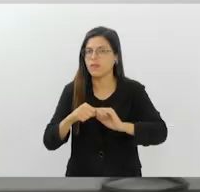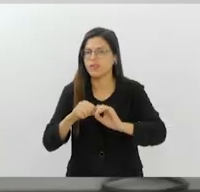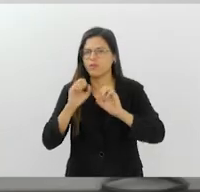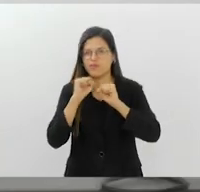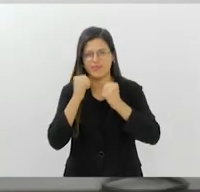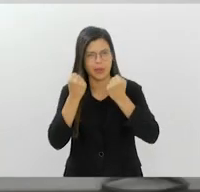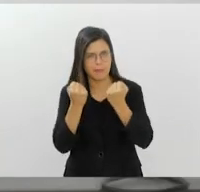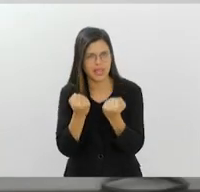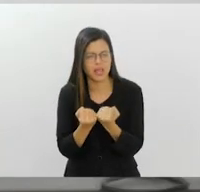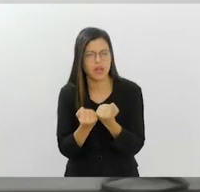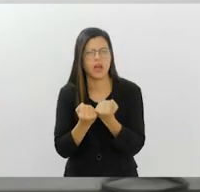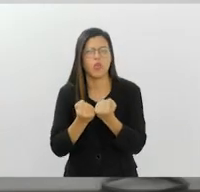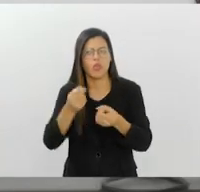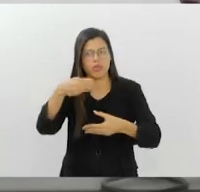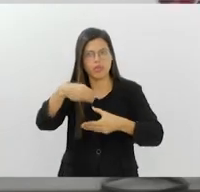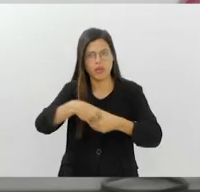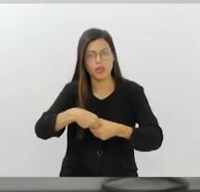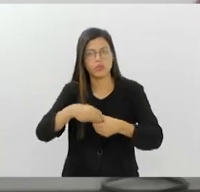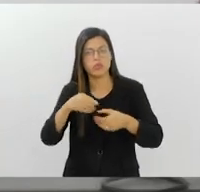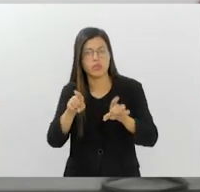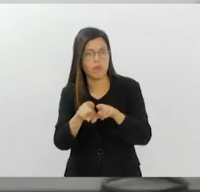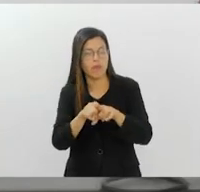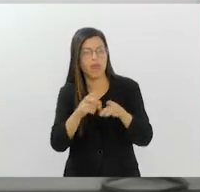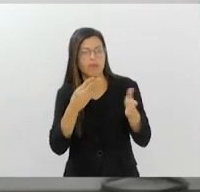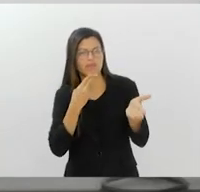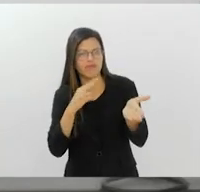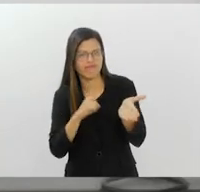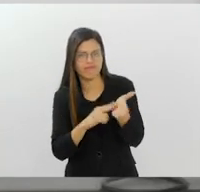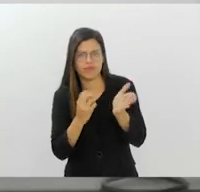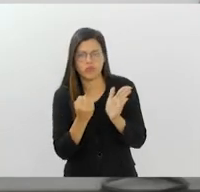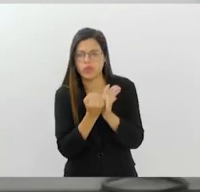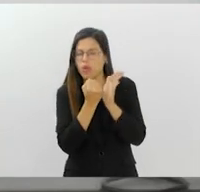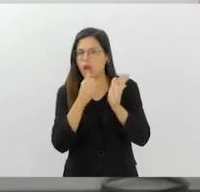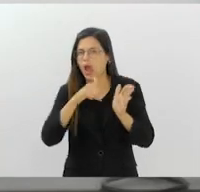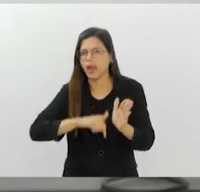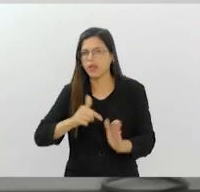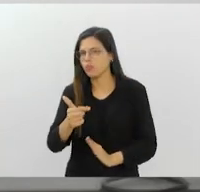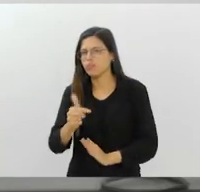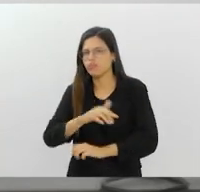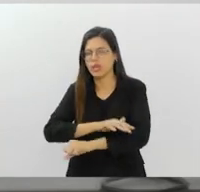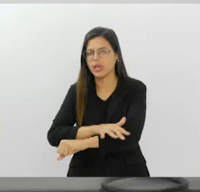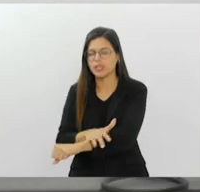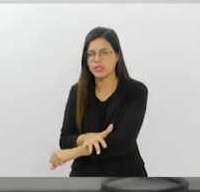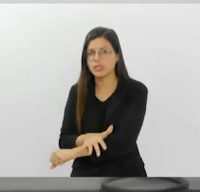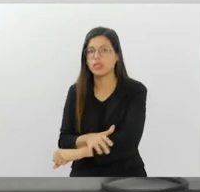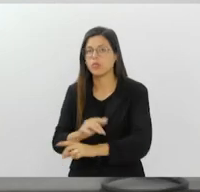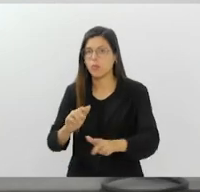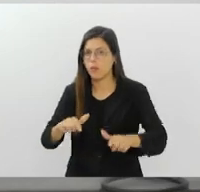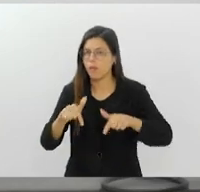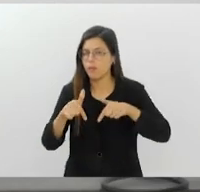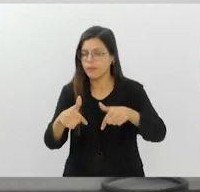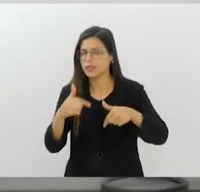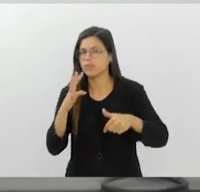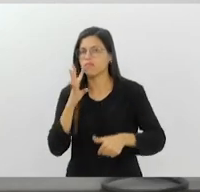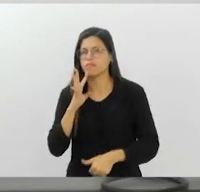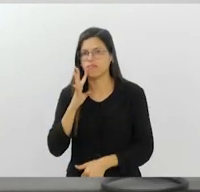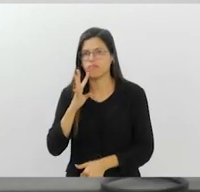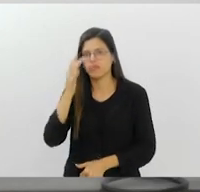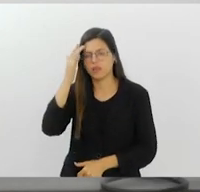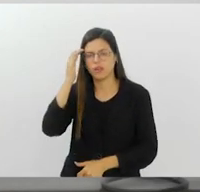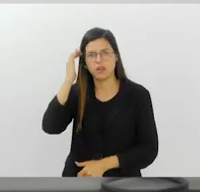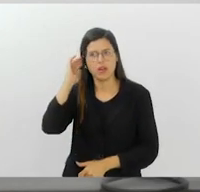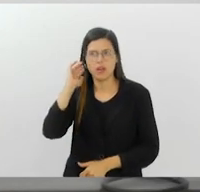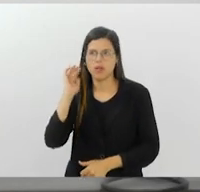interno botar um selo nas lojas aqui não tem racismo Então foi uma atitude bem mais bacana porque não é só